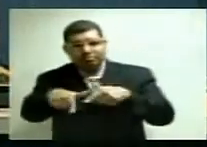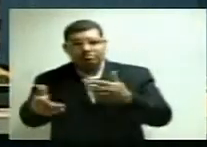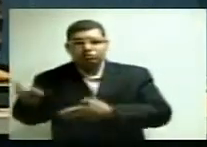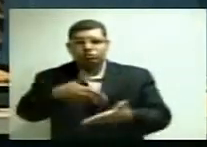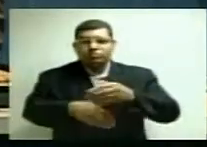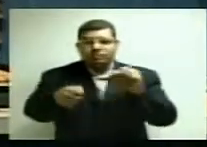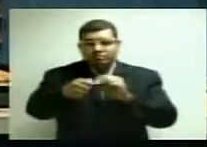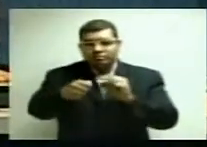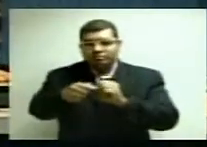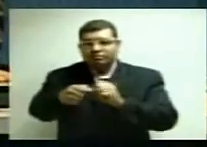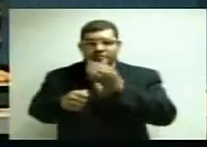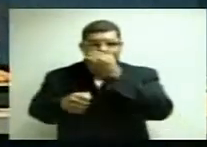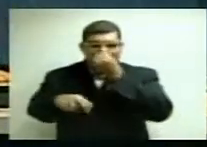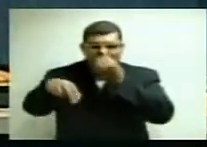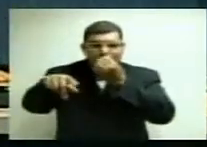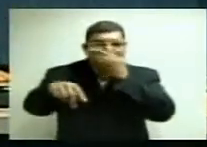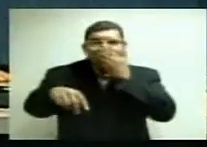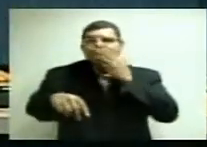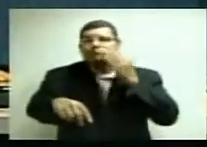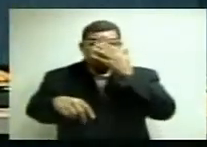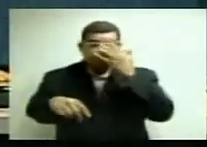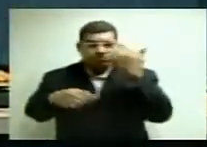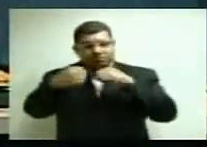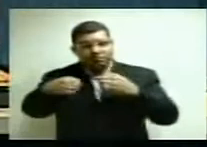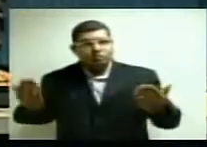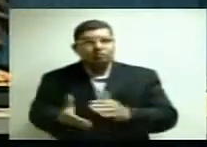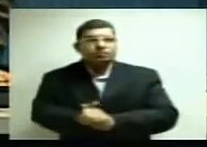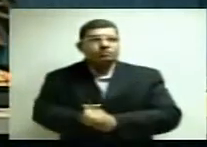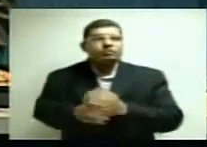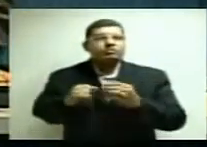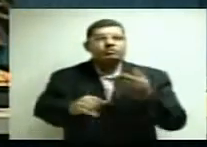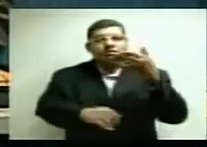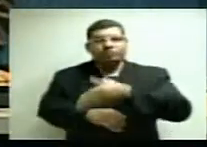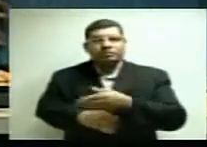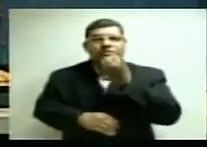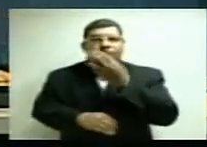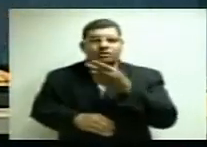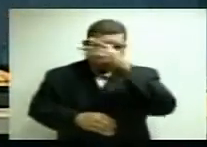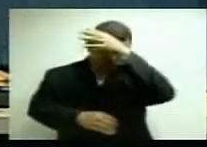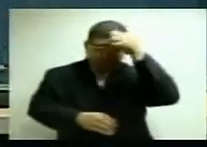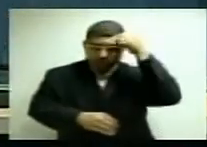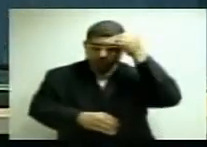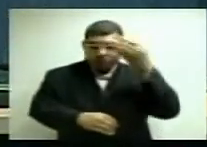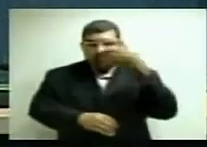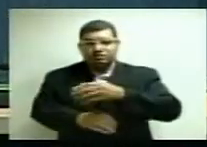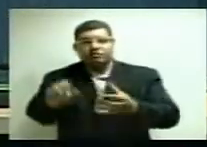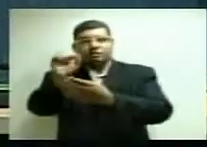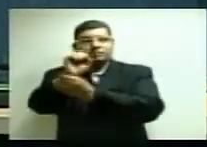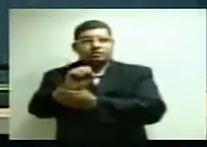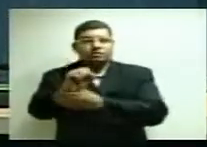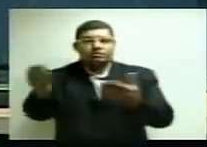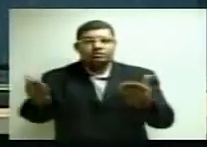trajetos feitos a pé, tendo calçadas decentes, sinalizando bem a cidade, dando segurança